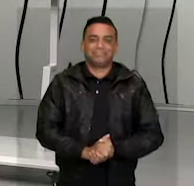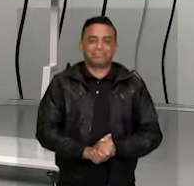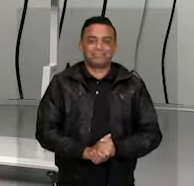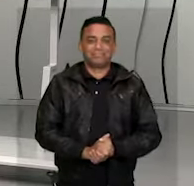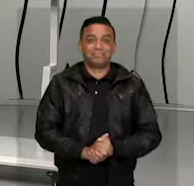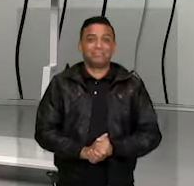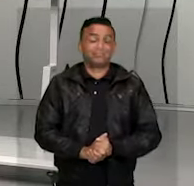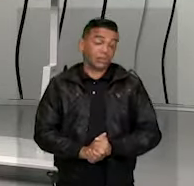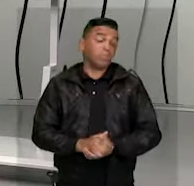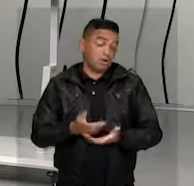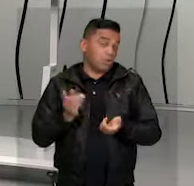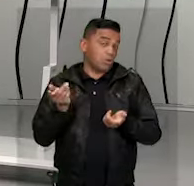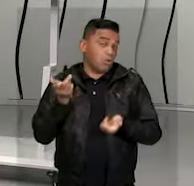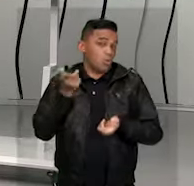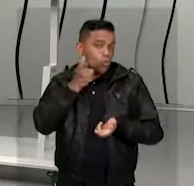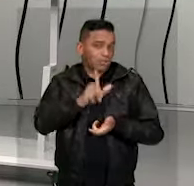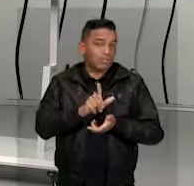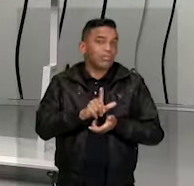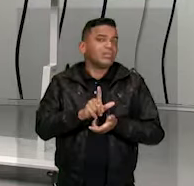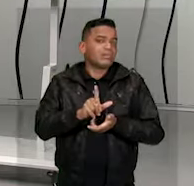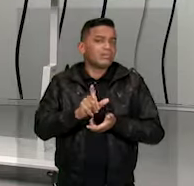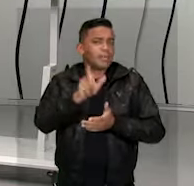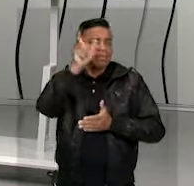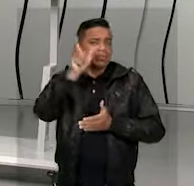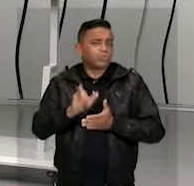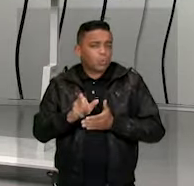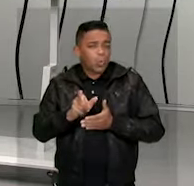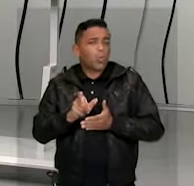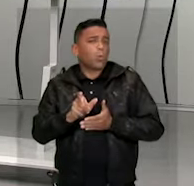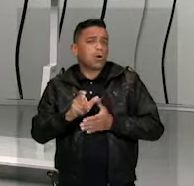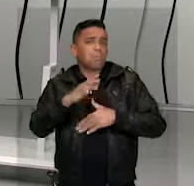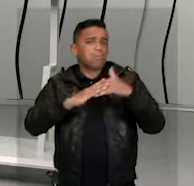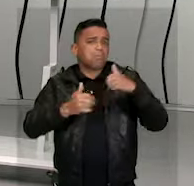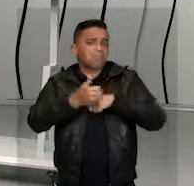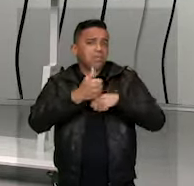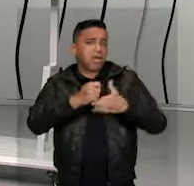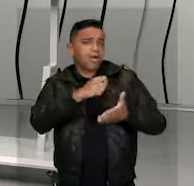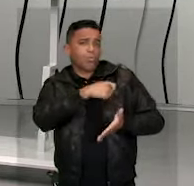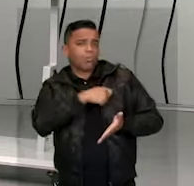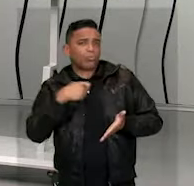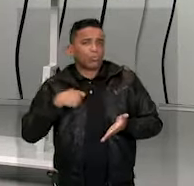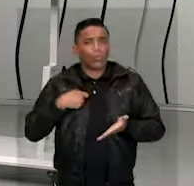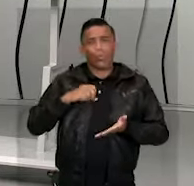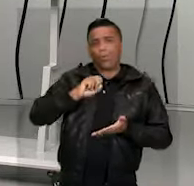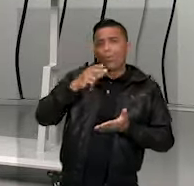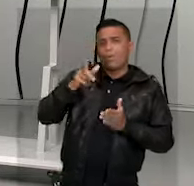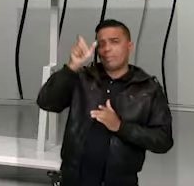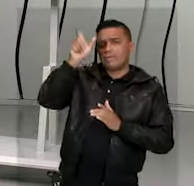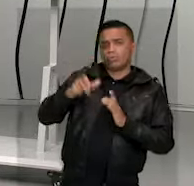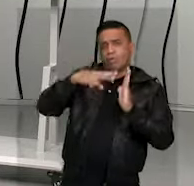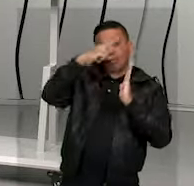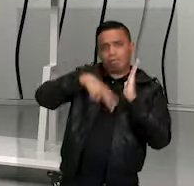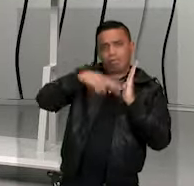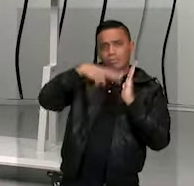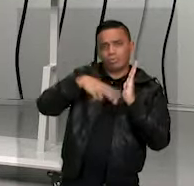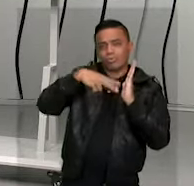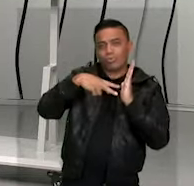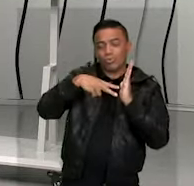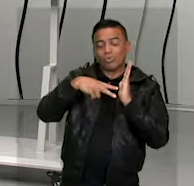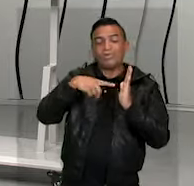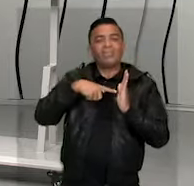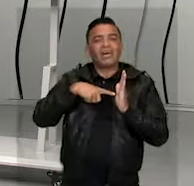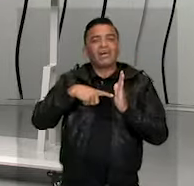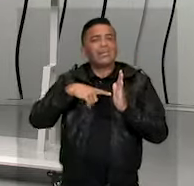Para fazer isso, o autor, o leitor ou o próprio produtor do texto, ele vai utilizando do recurso